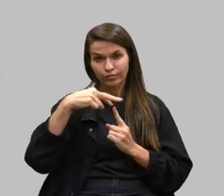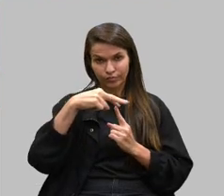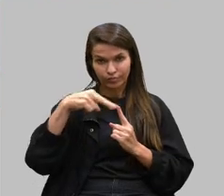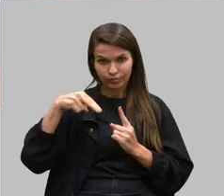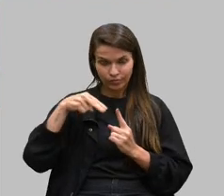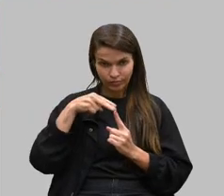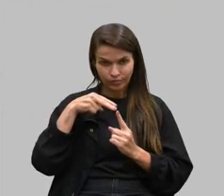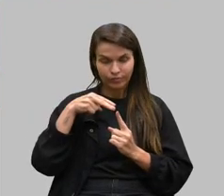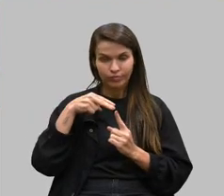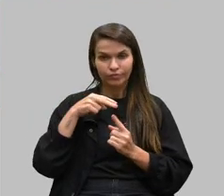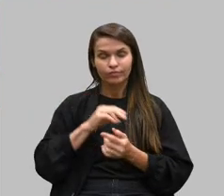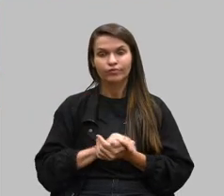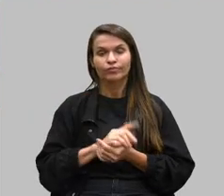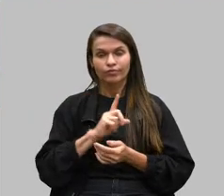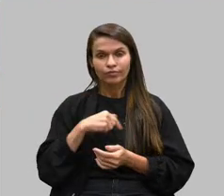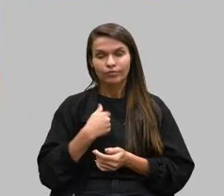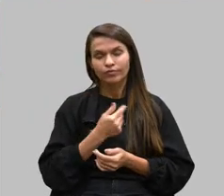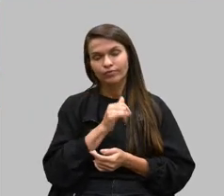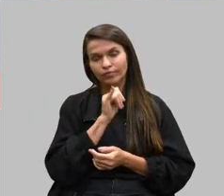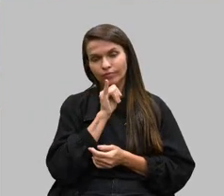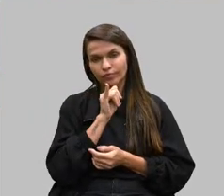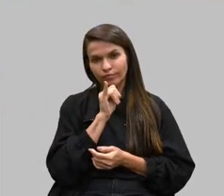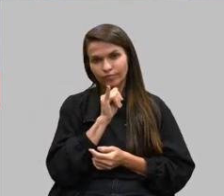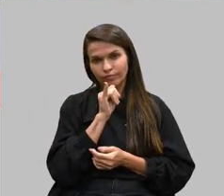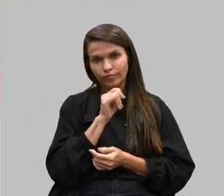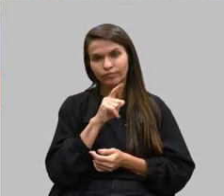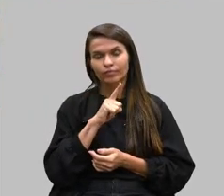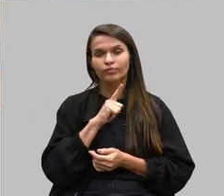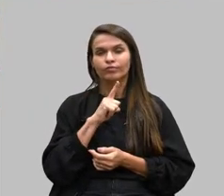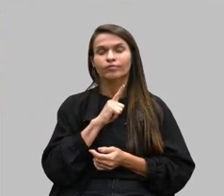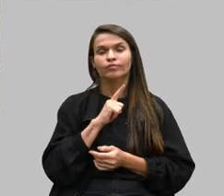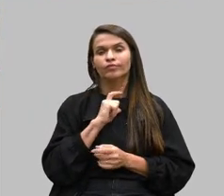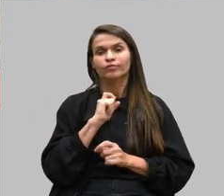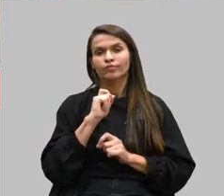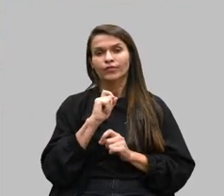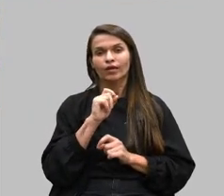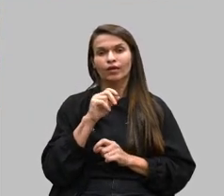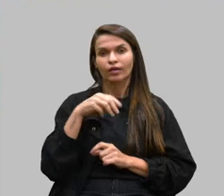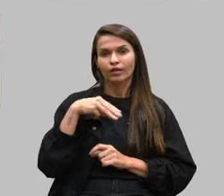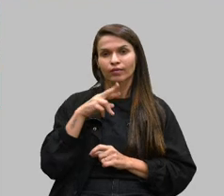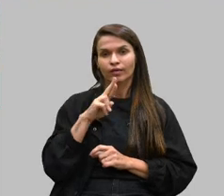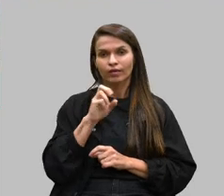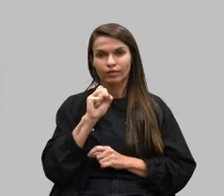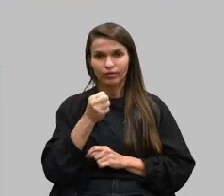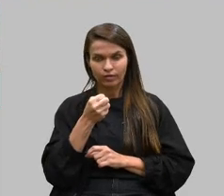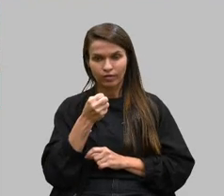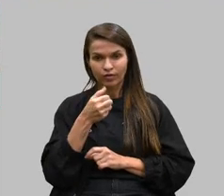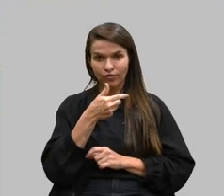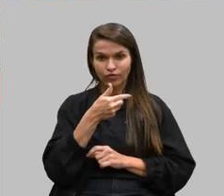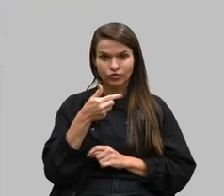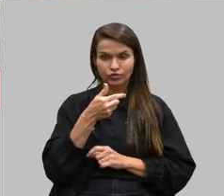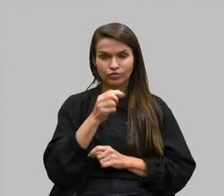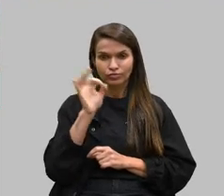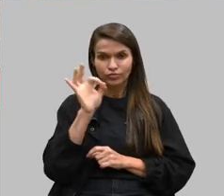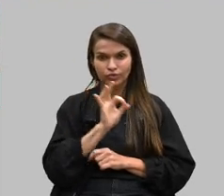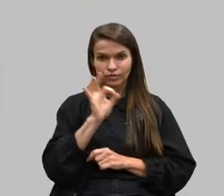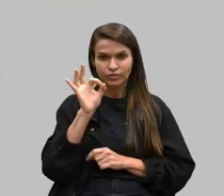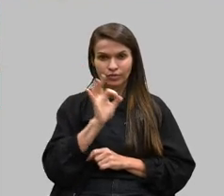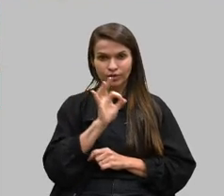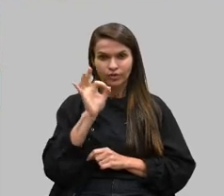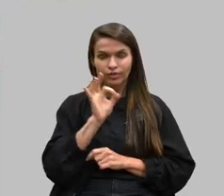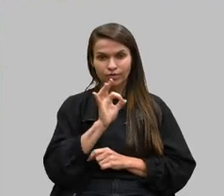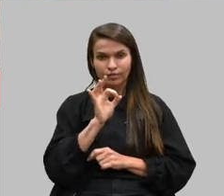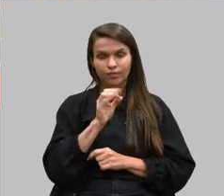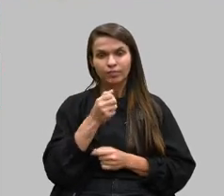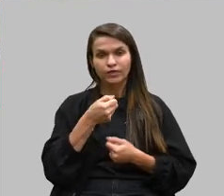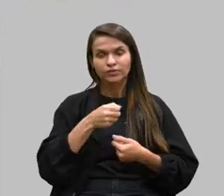perspectiva nós por exemplo no da 22% devem